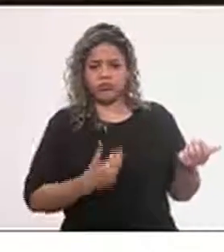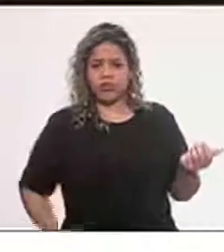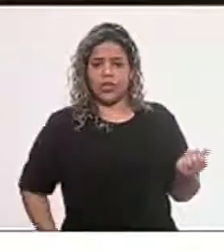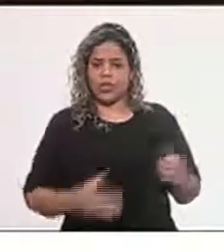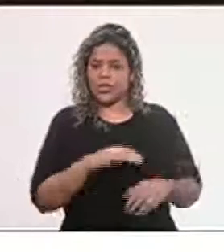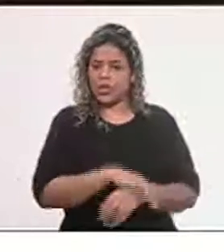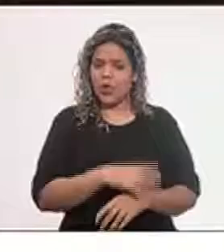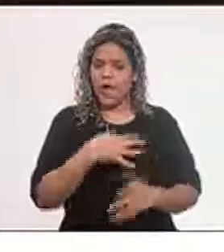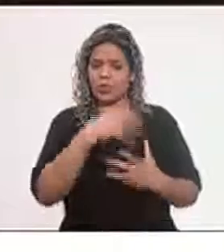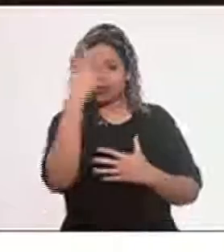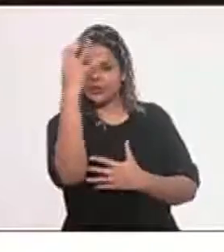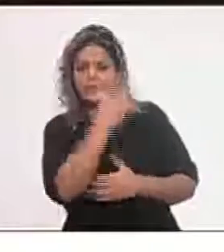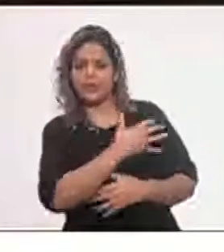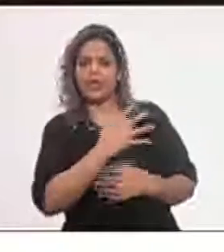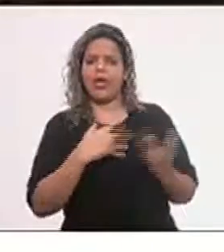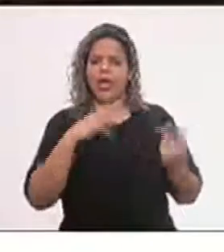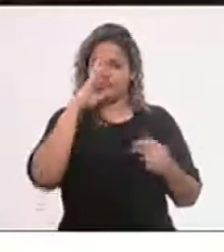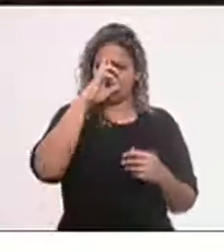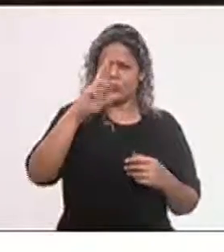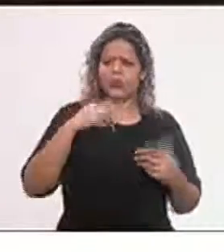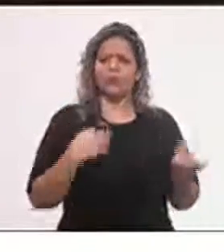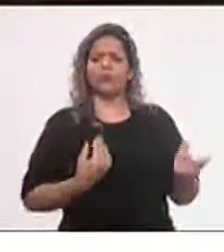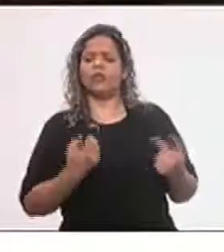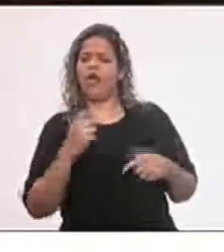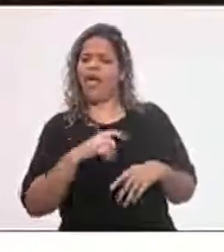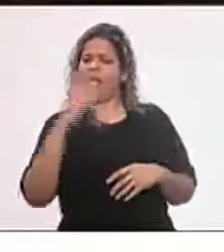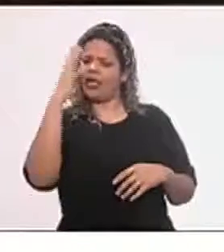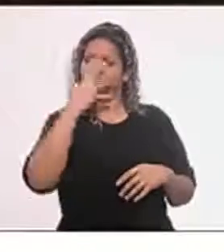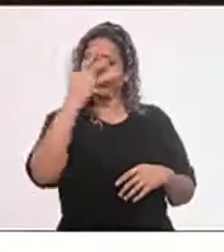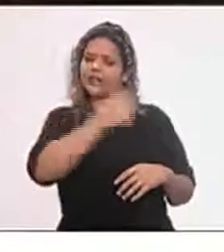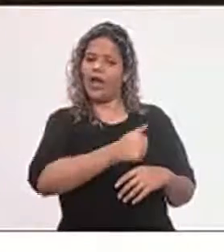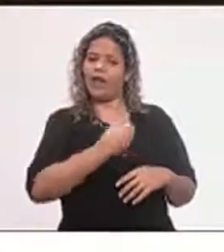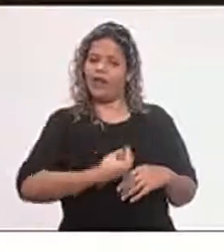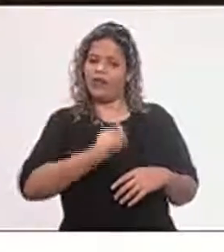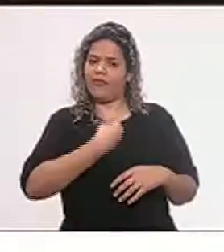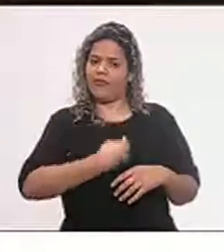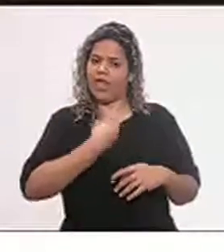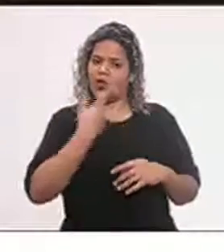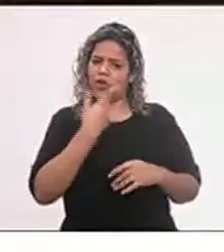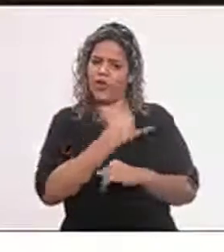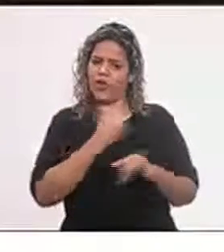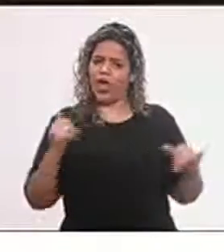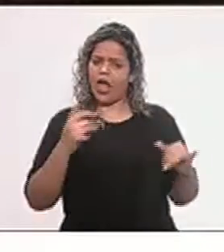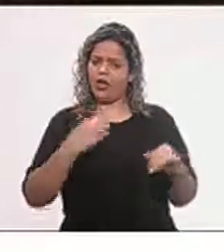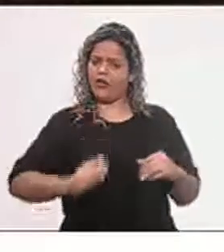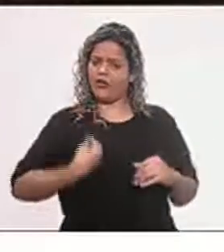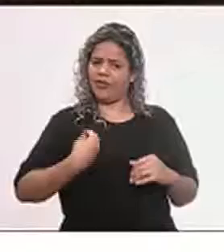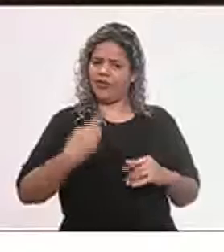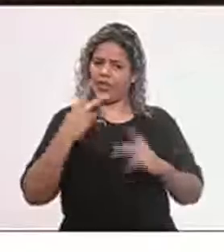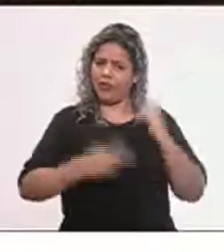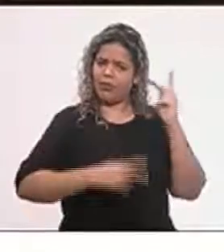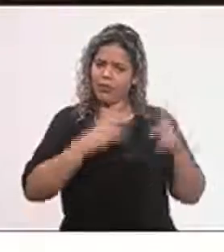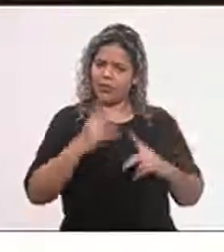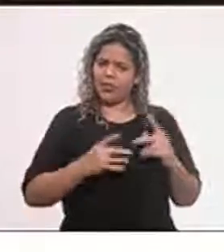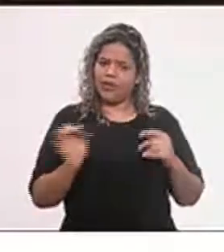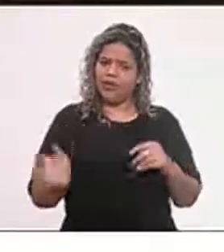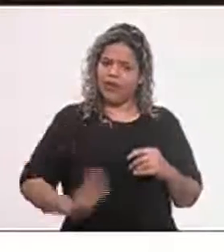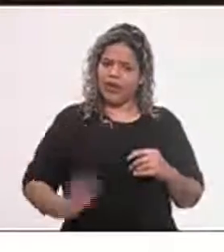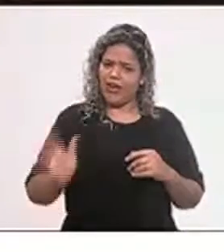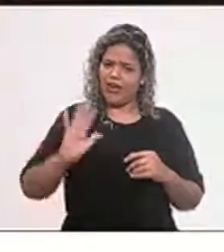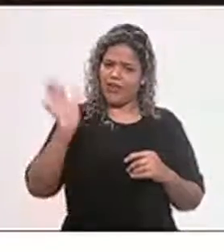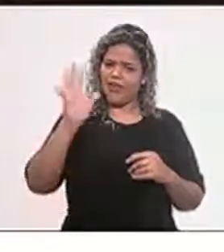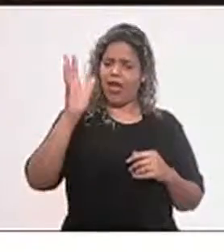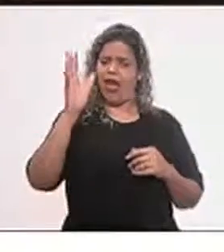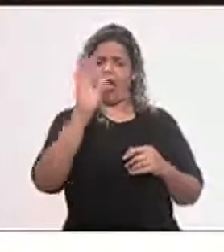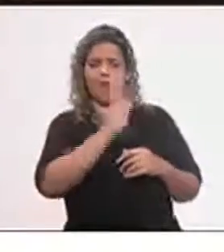segurança que seja séria, que seja responsável e que salve vidas. E eu estou falando da vida da população, da favela, da periferia, e